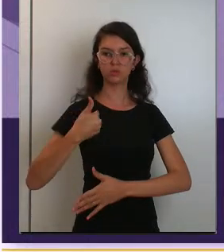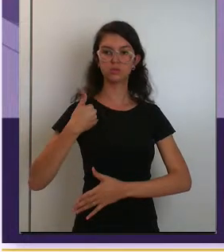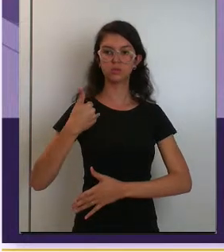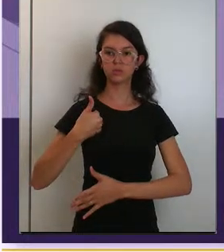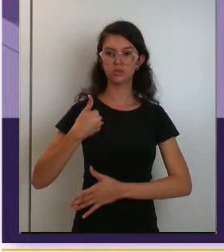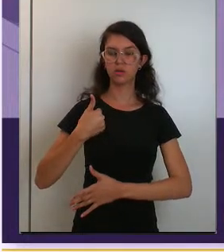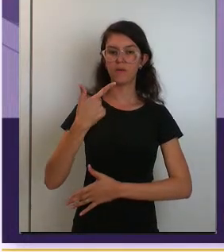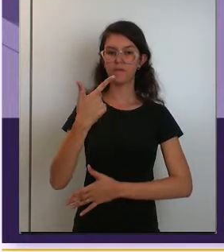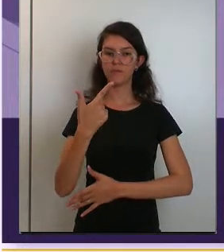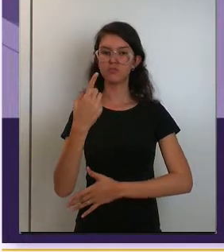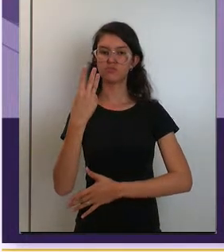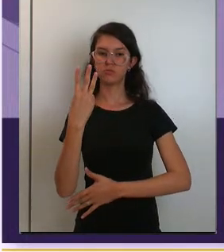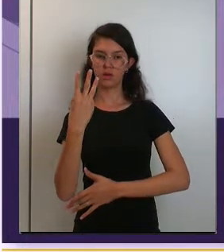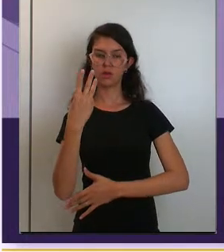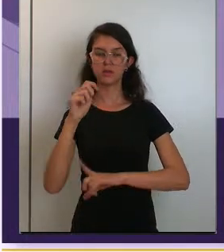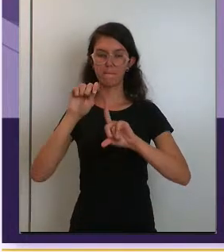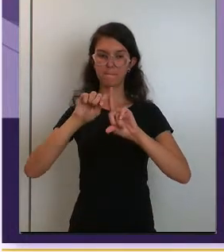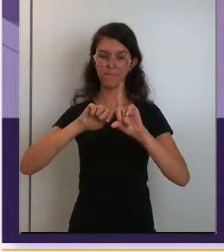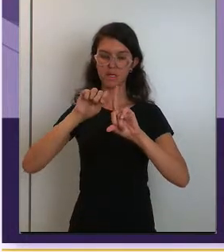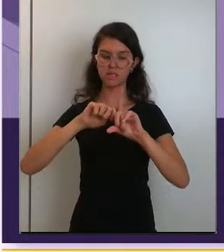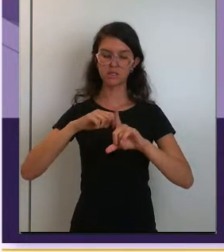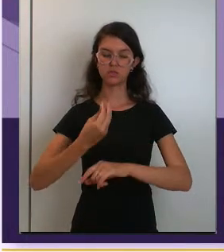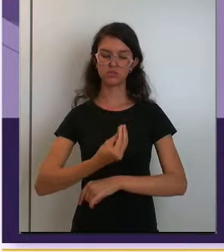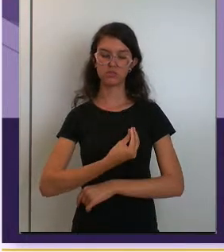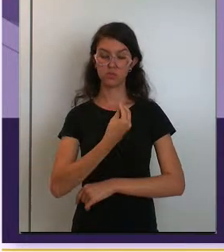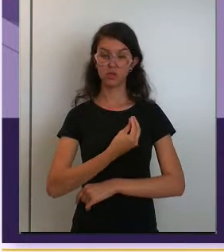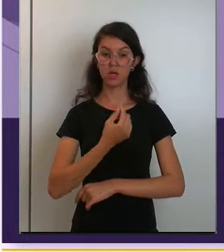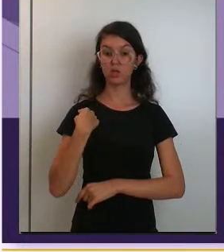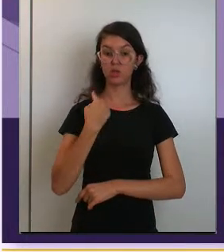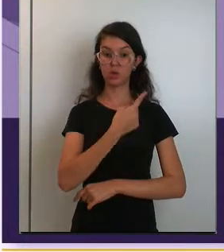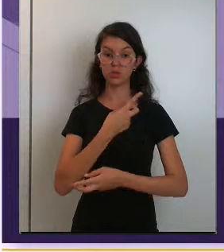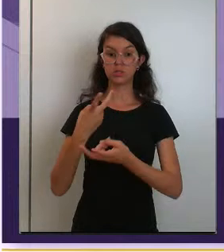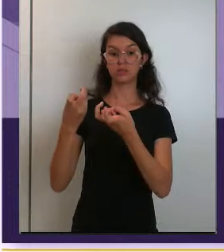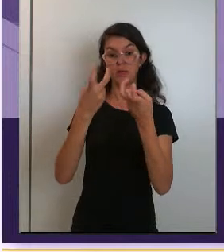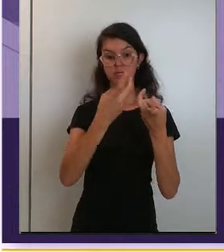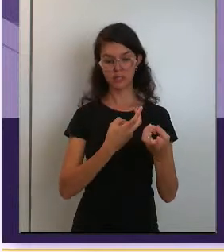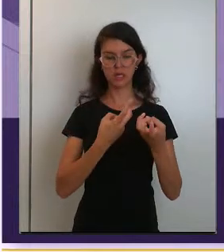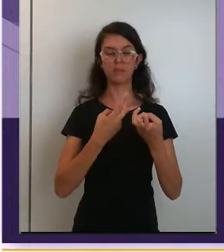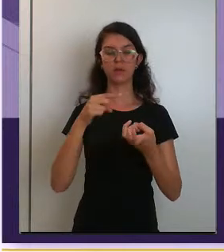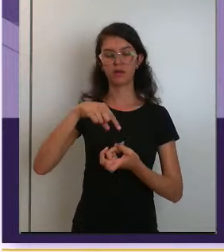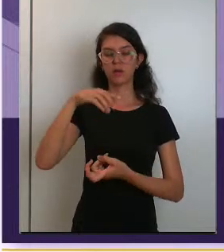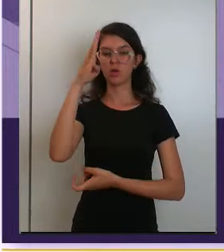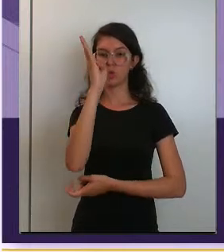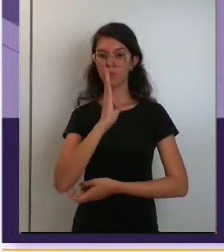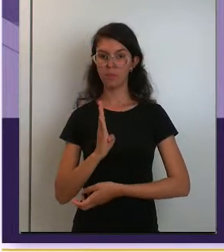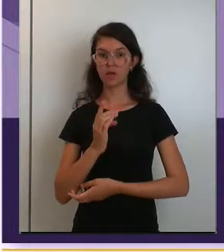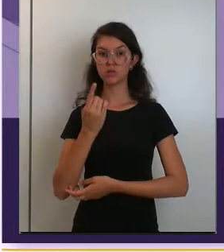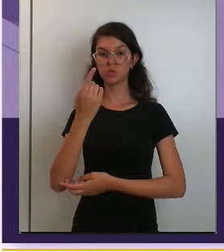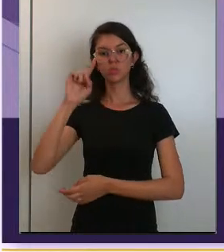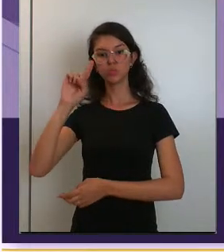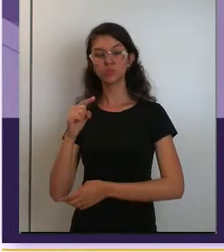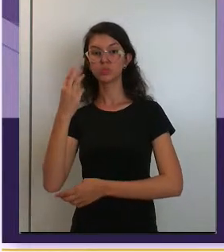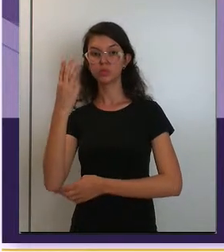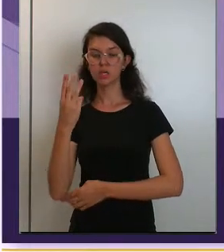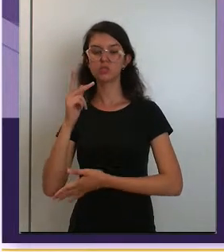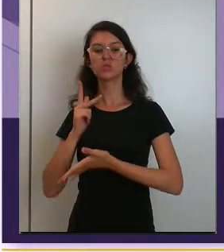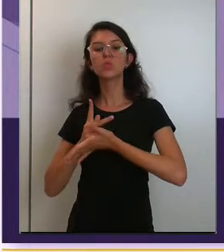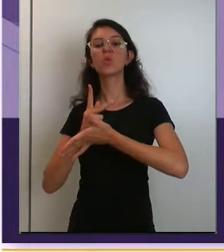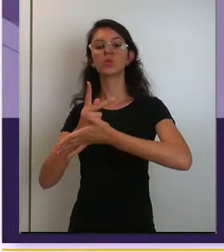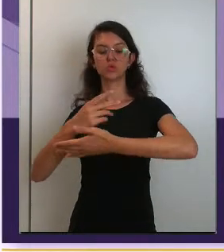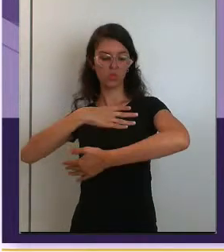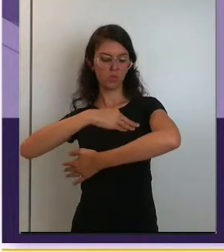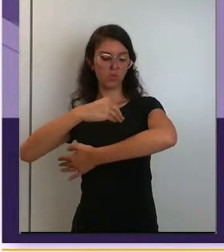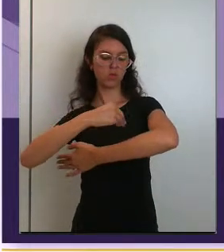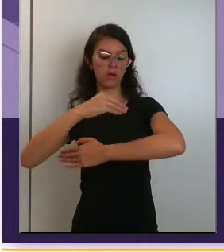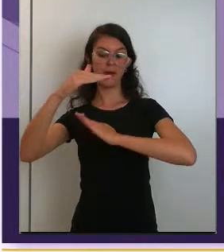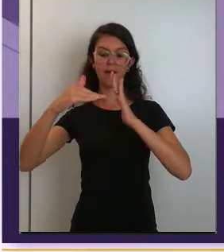23 meses, é, no Brasil a gente observa que cerca de 1/3 das crianças continuam sendo amamentadas até os 2 anos